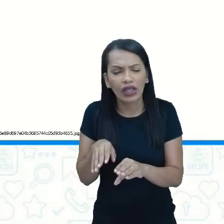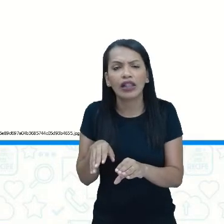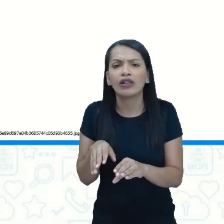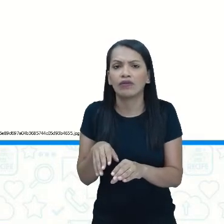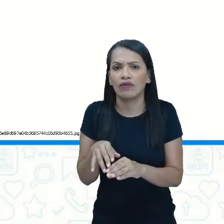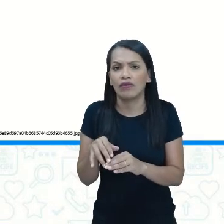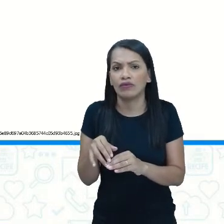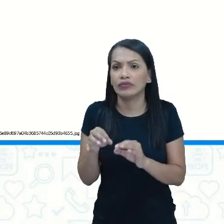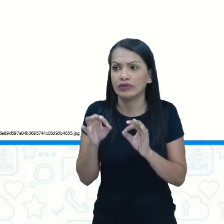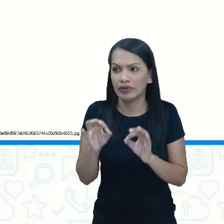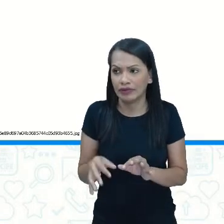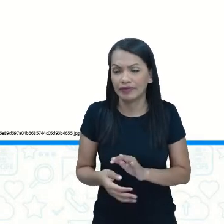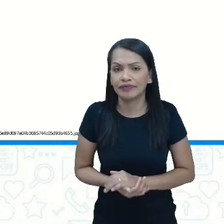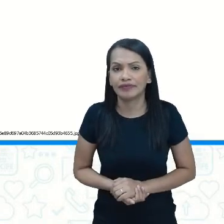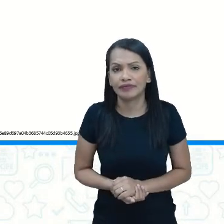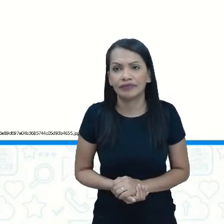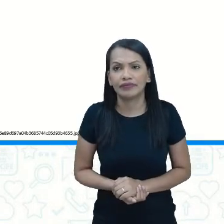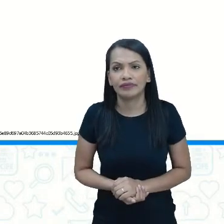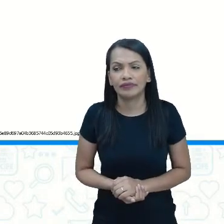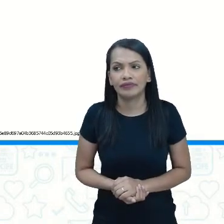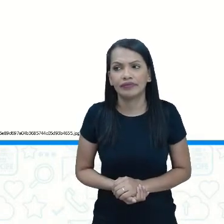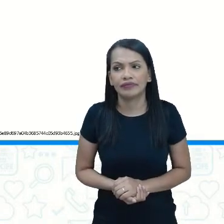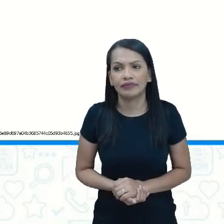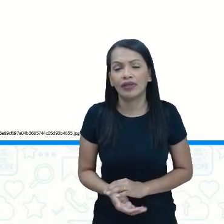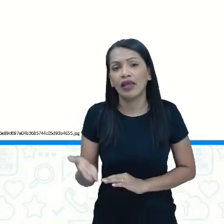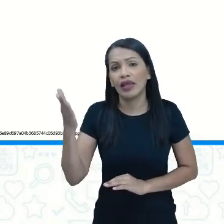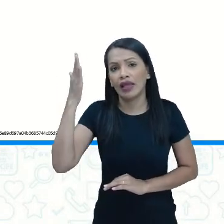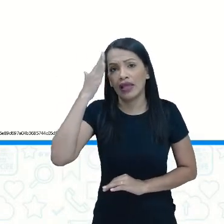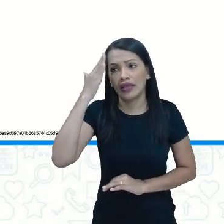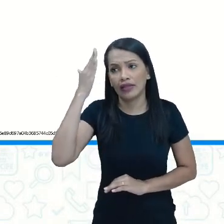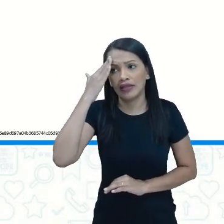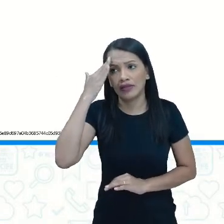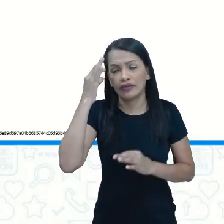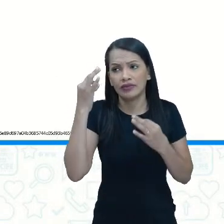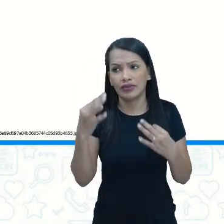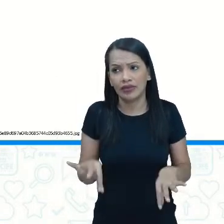instrução. Tá bom, gente? Entenderam direitinho?